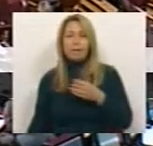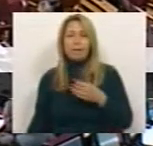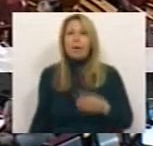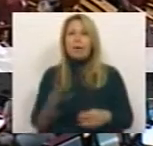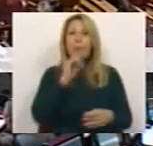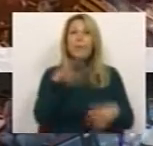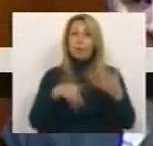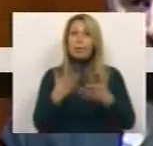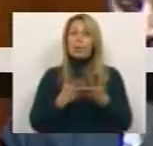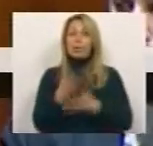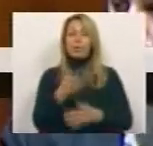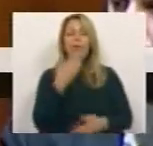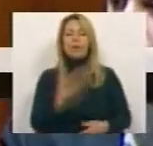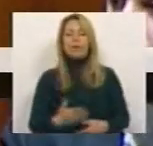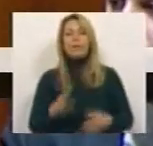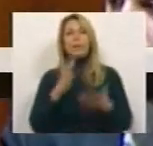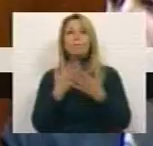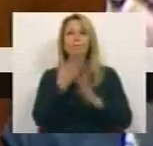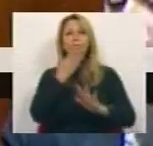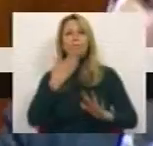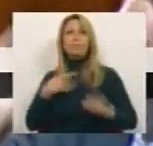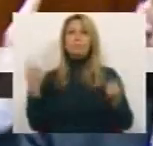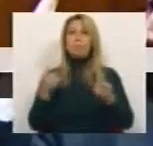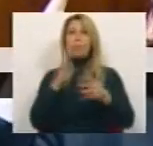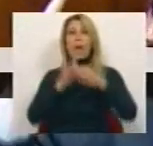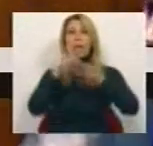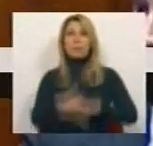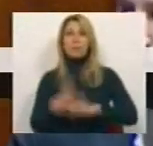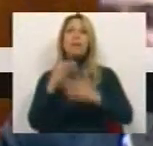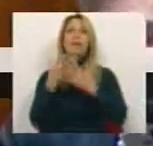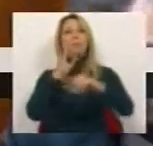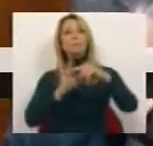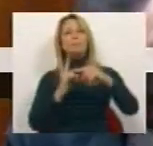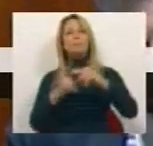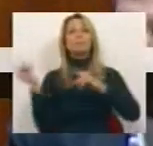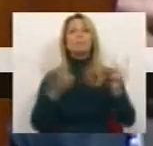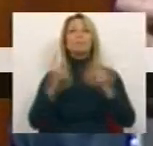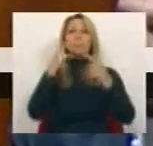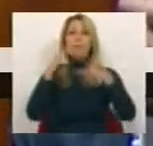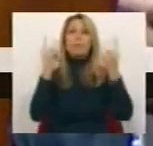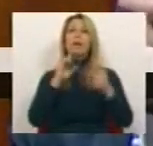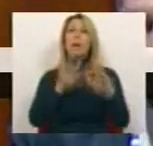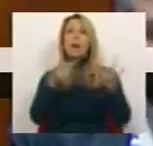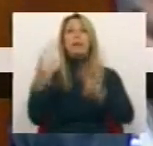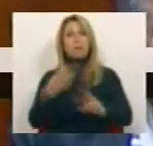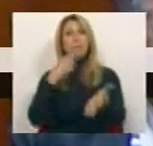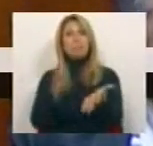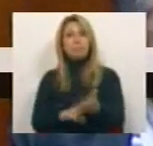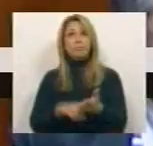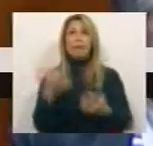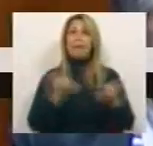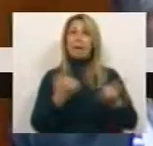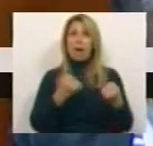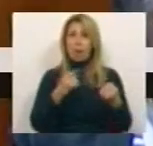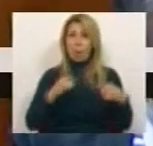favor. Promover essa acessibilidade, privilegiando o transporte público e criando alternativas reais à utilização do veículo próprio baseado